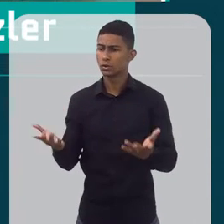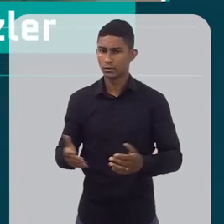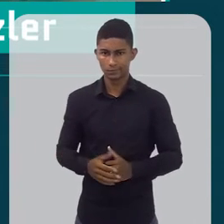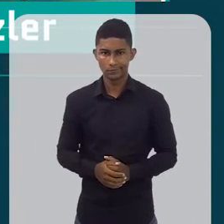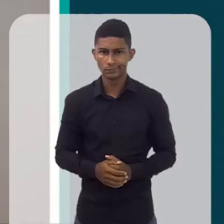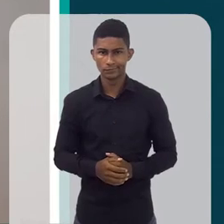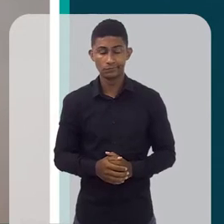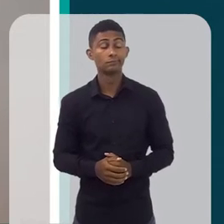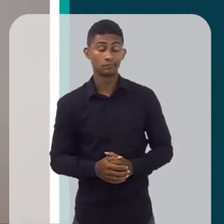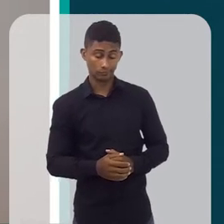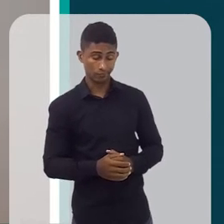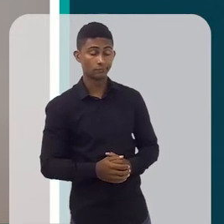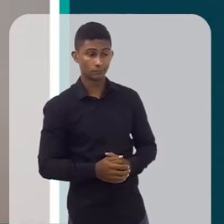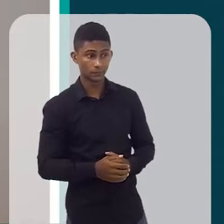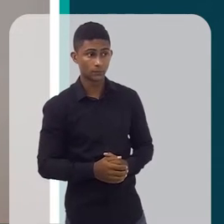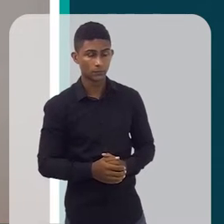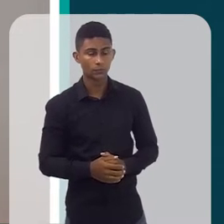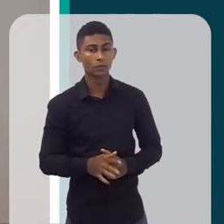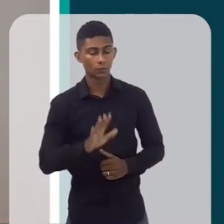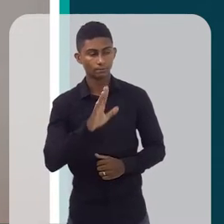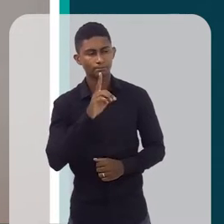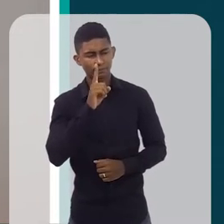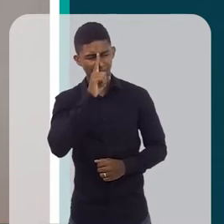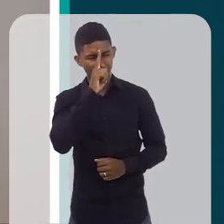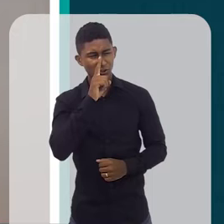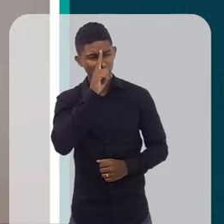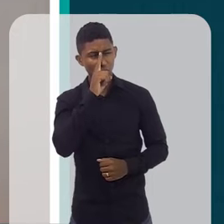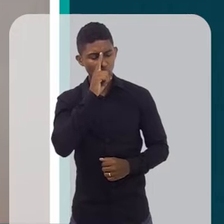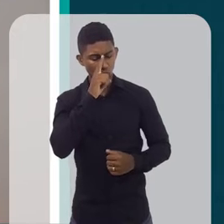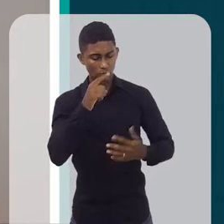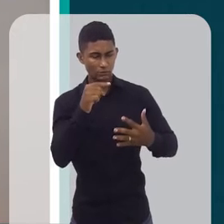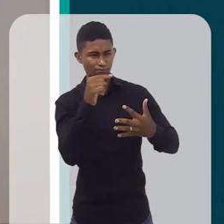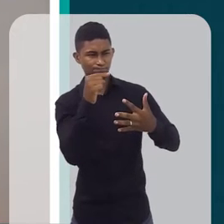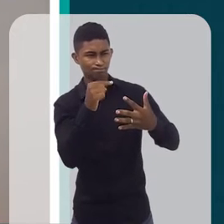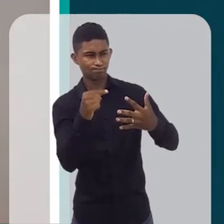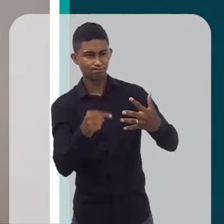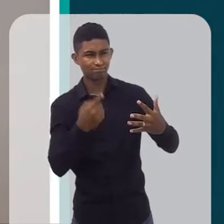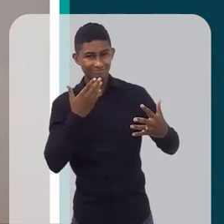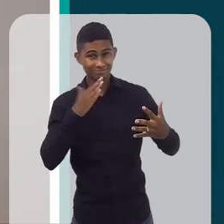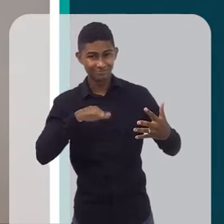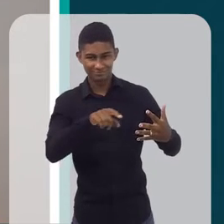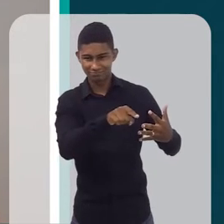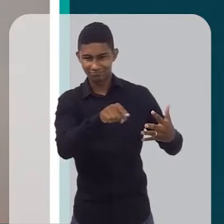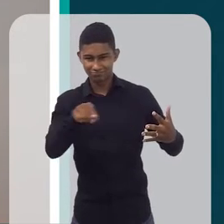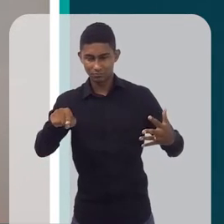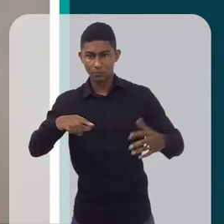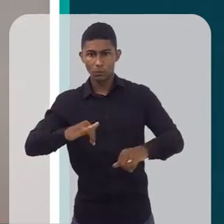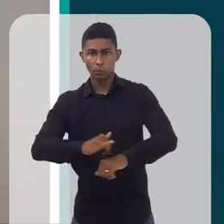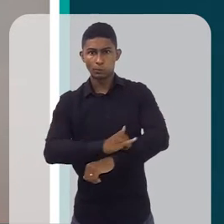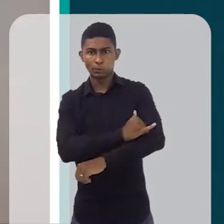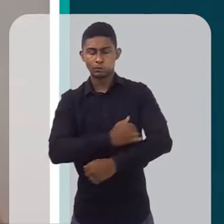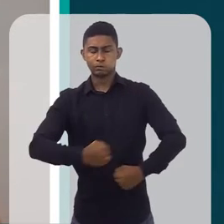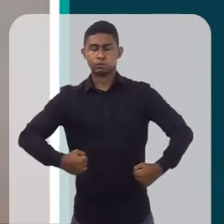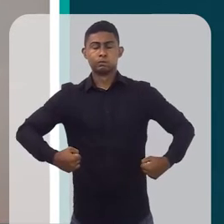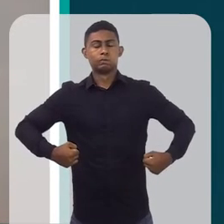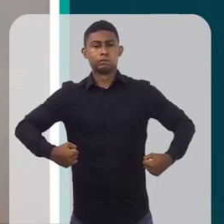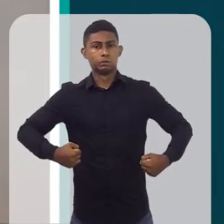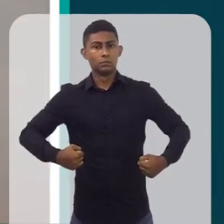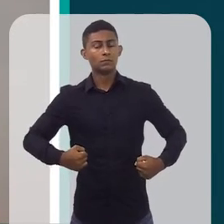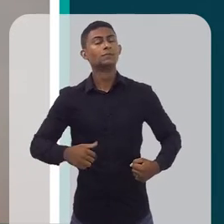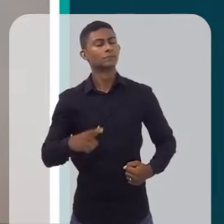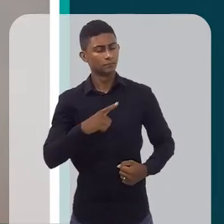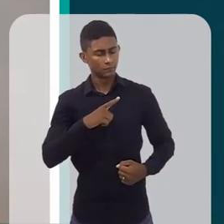Então, os riscos, né, para a progressão da obesidade e a persistência